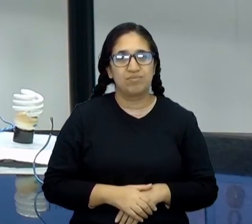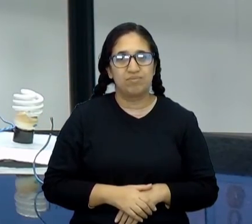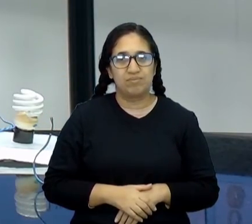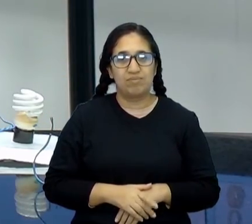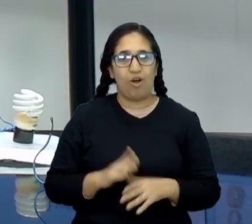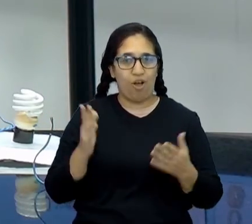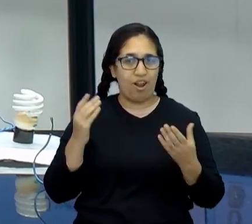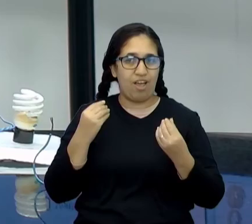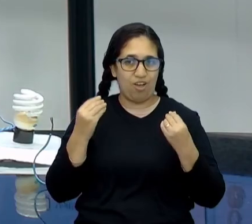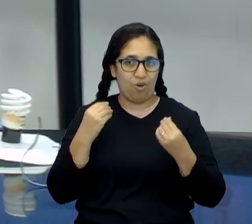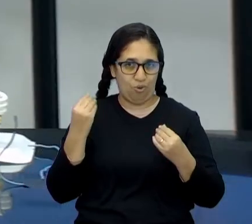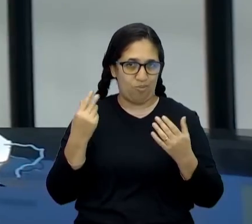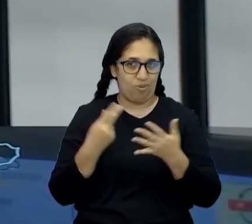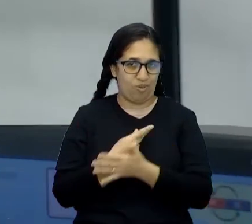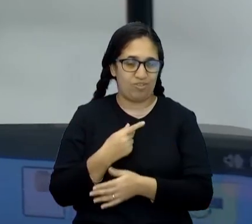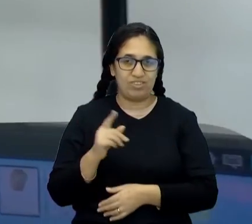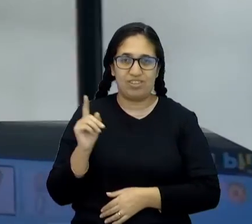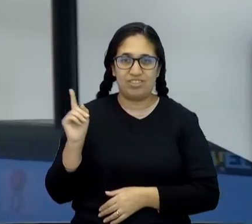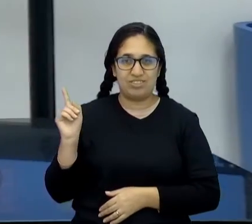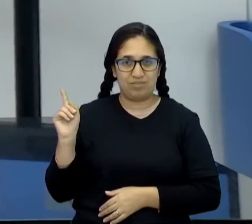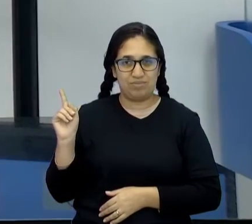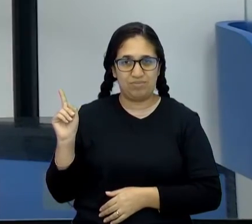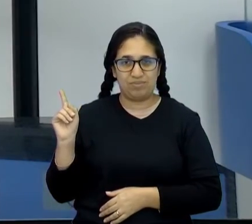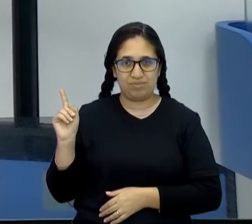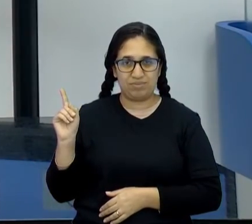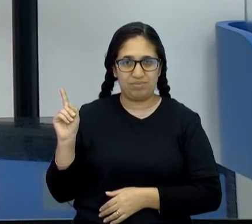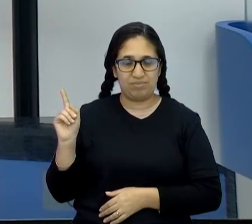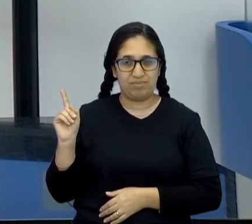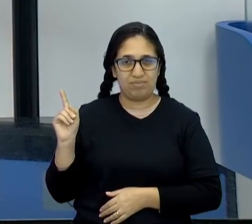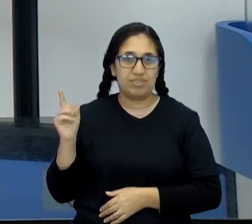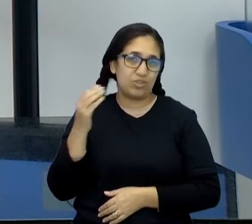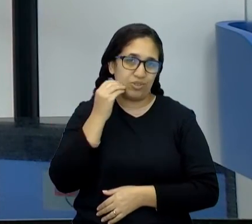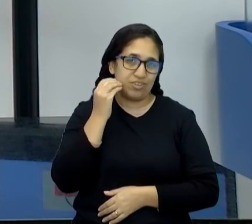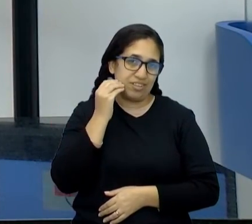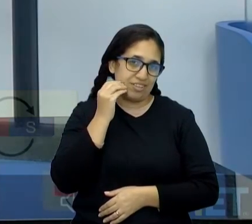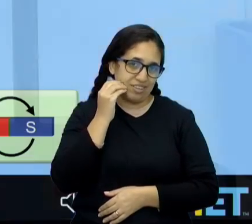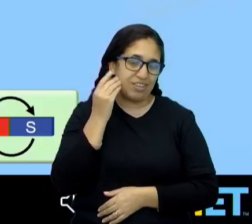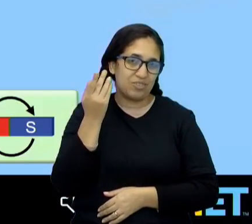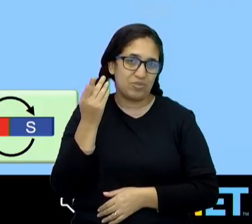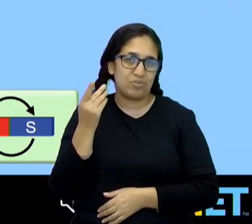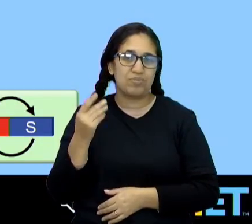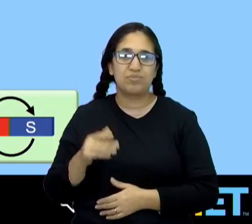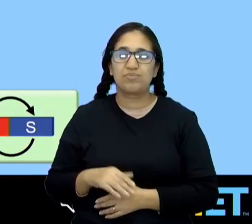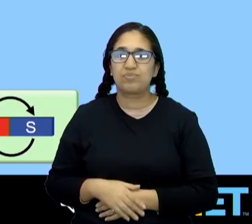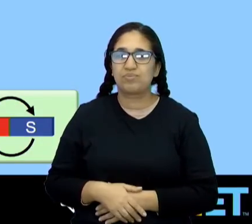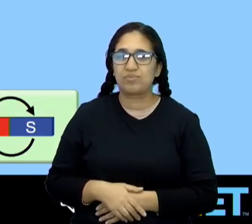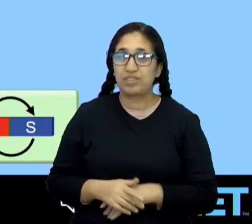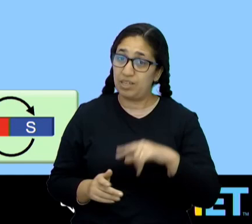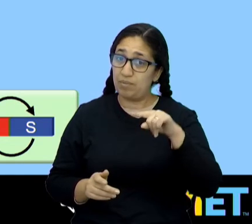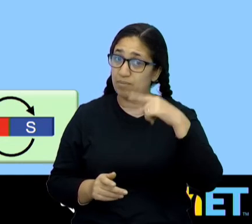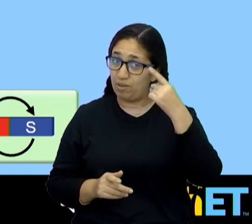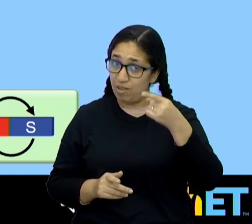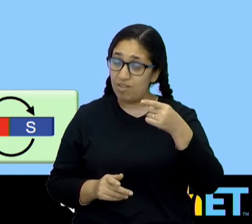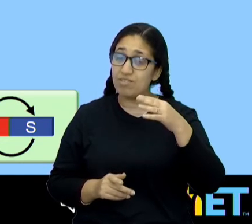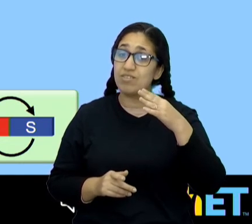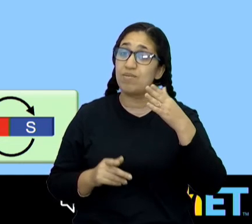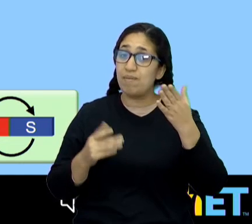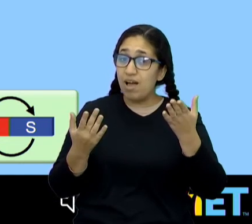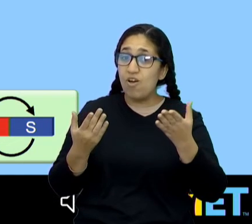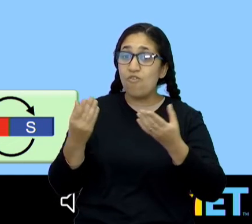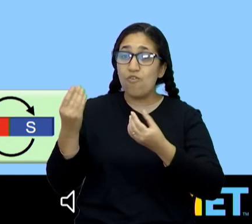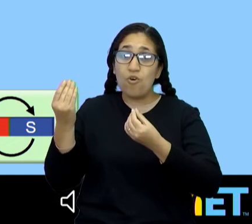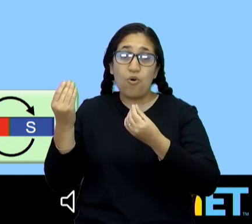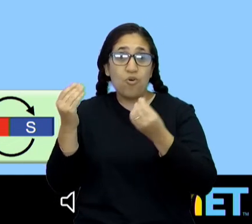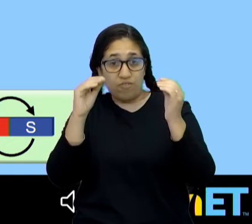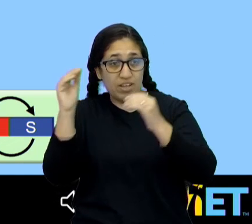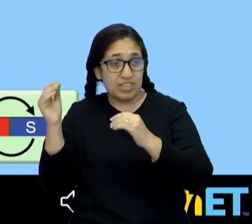o que acontece, tá certo? Essa simulação é isso que eu estou tentando mostrar para vocês. Da próxima vez eu vou trazer um moderador aqui para